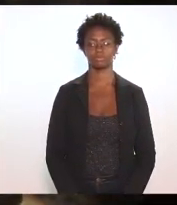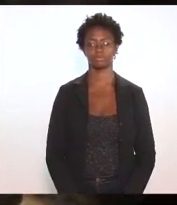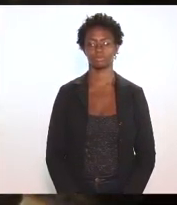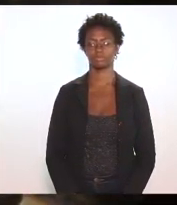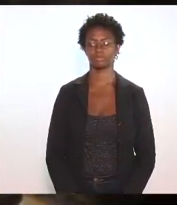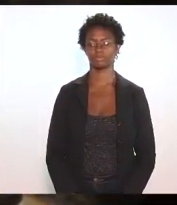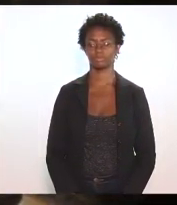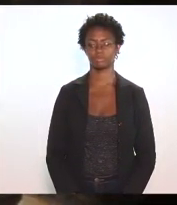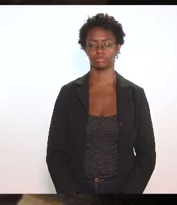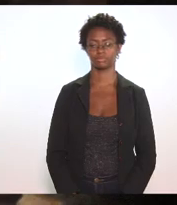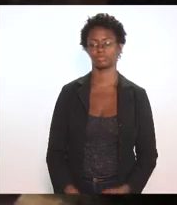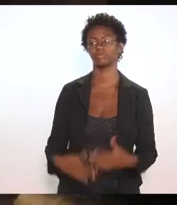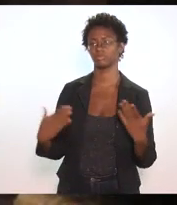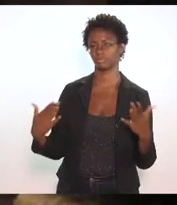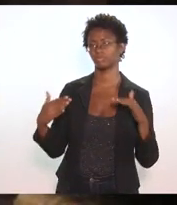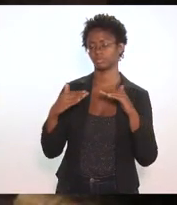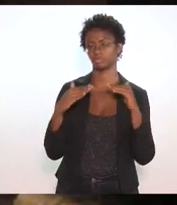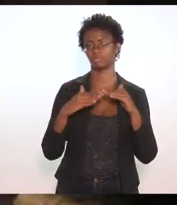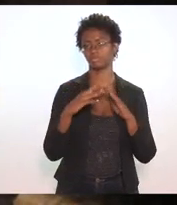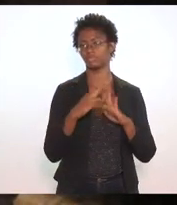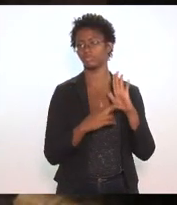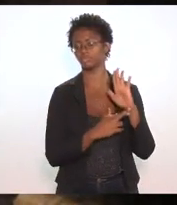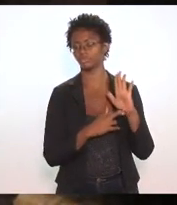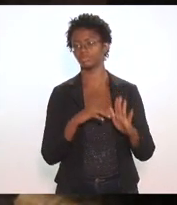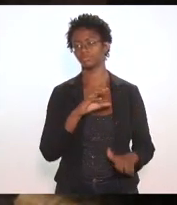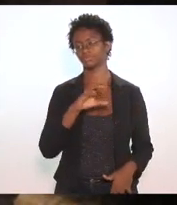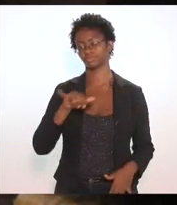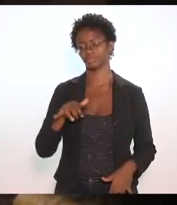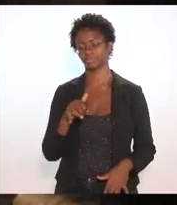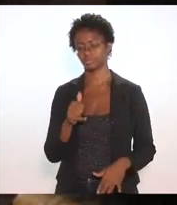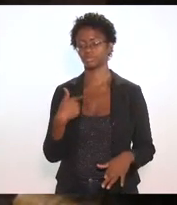Tendo visto o acordo entre o relator na CCJ e o autor, acompanho o